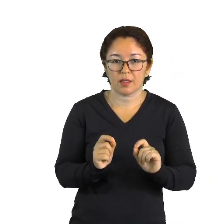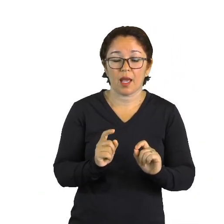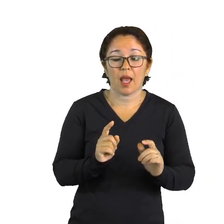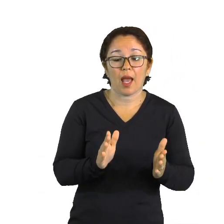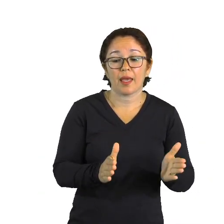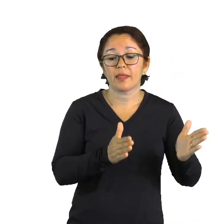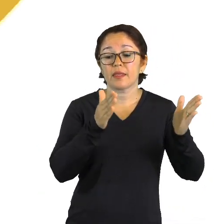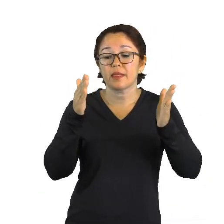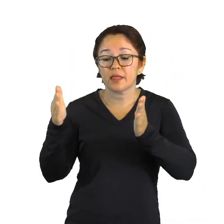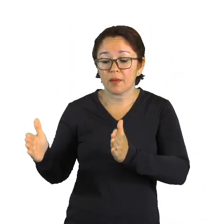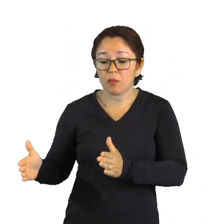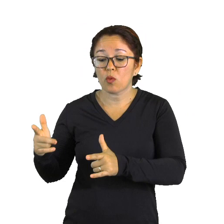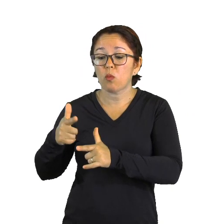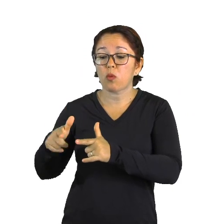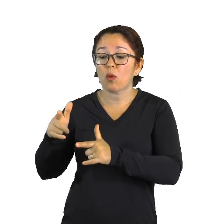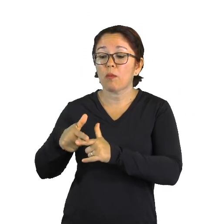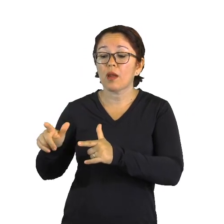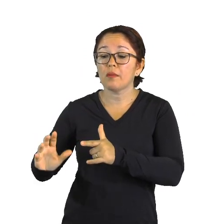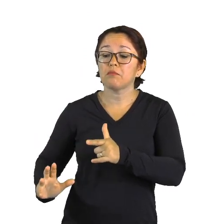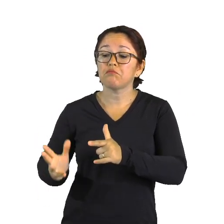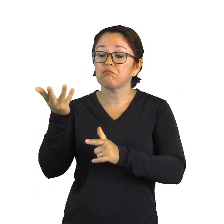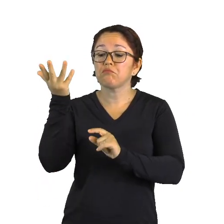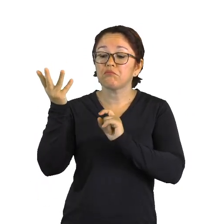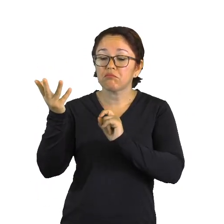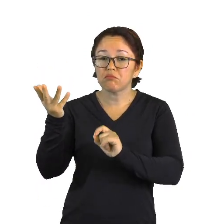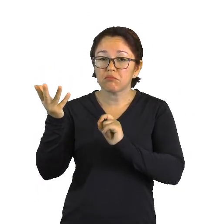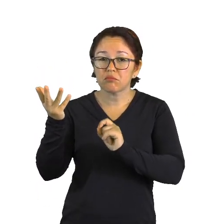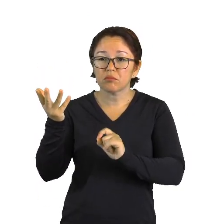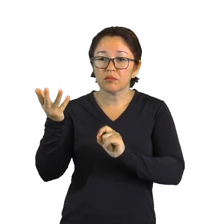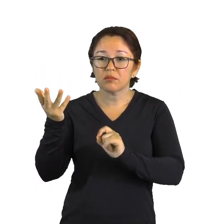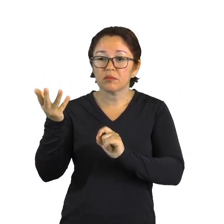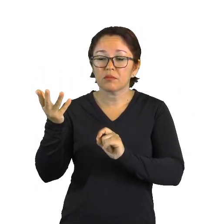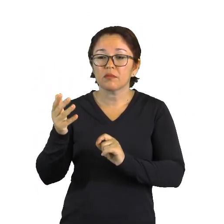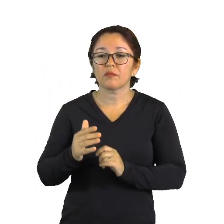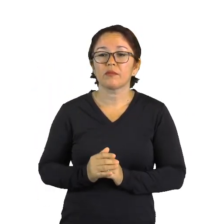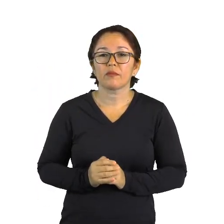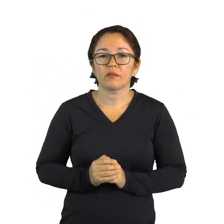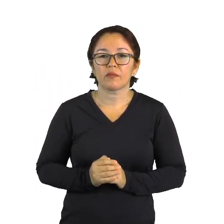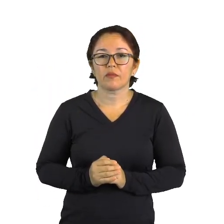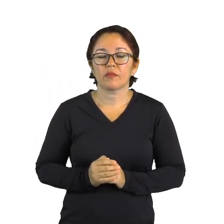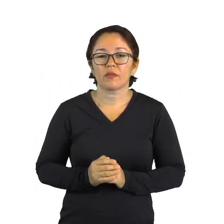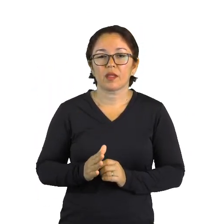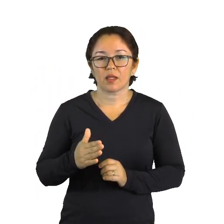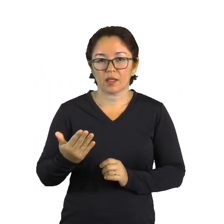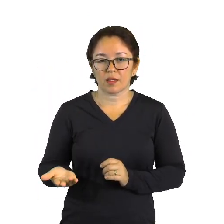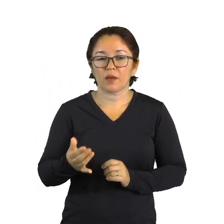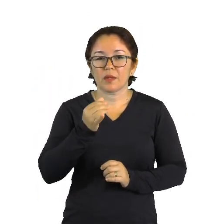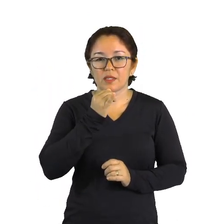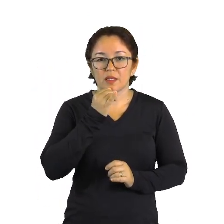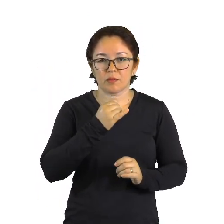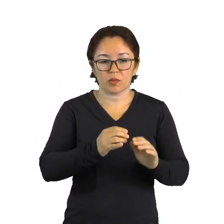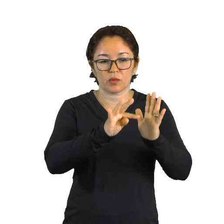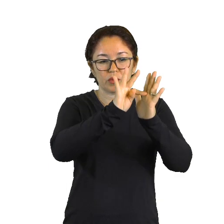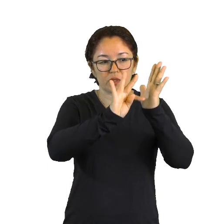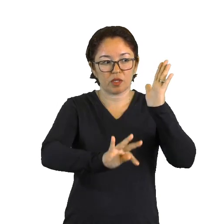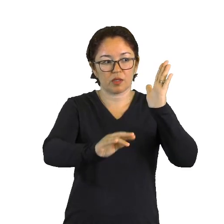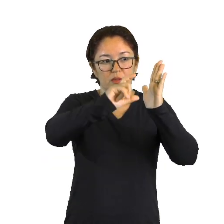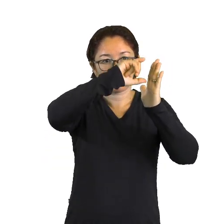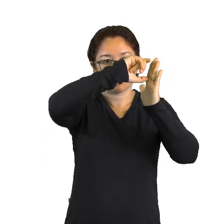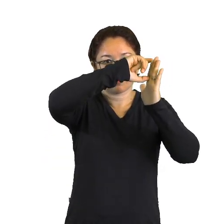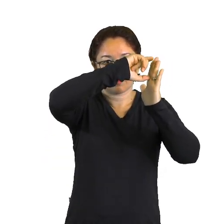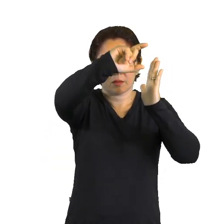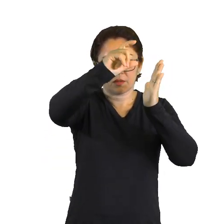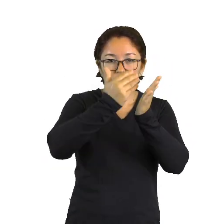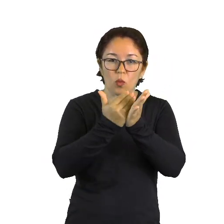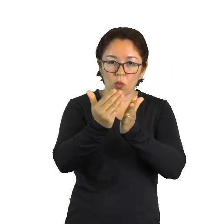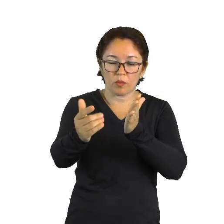conflito. Essa parte da narrativa dá lugar ao desenvolvimento do conflito, em torno do qual